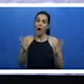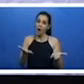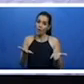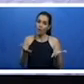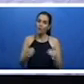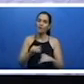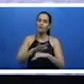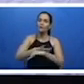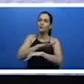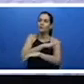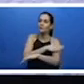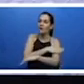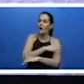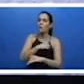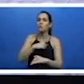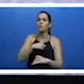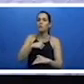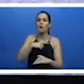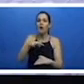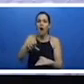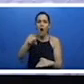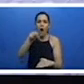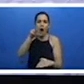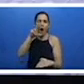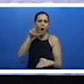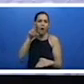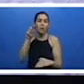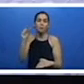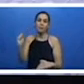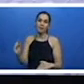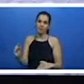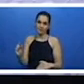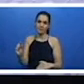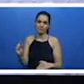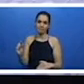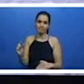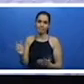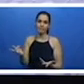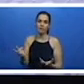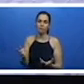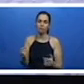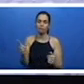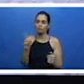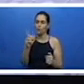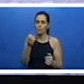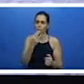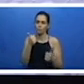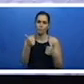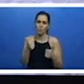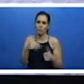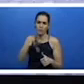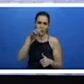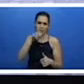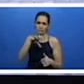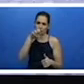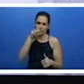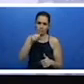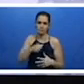uma área de contato com o ar muito pequena, por isso tem uma eficiência muito baixa nas trocas gasosas.